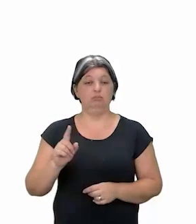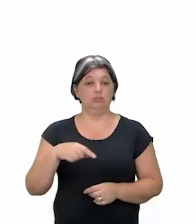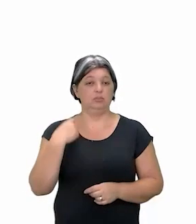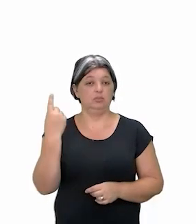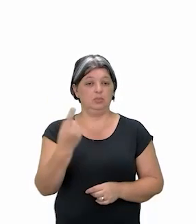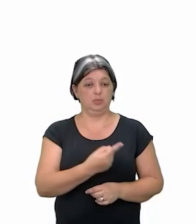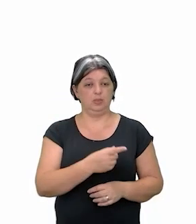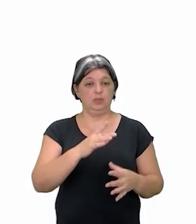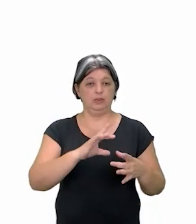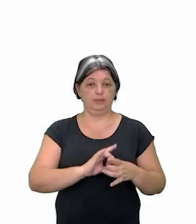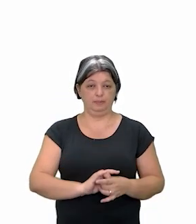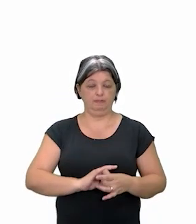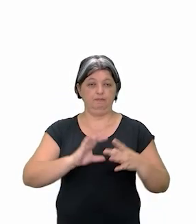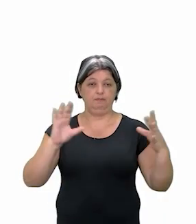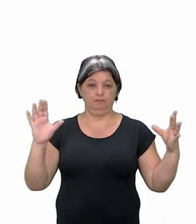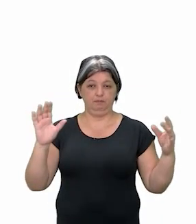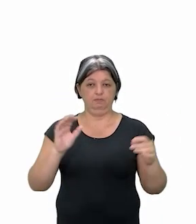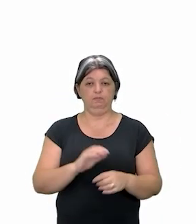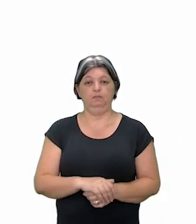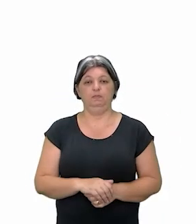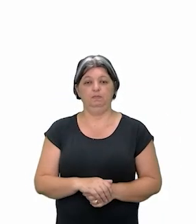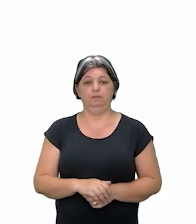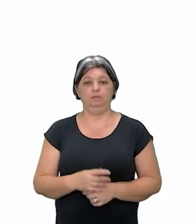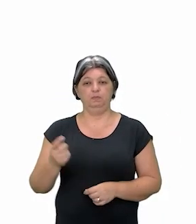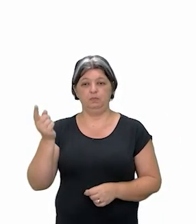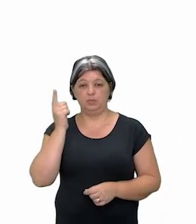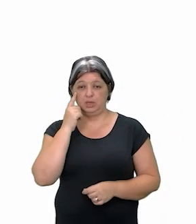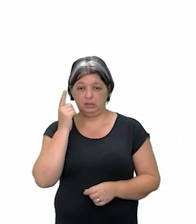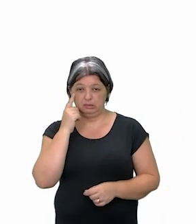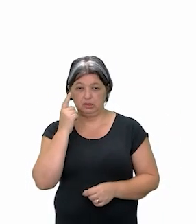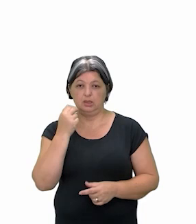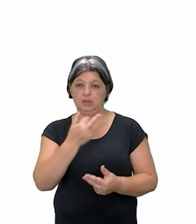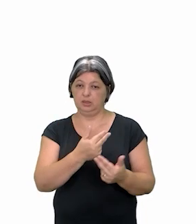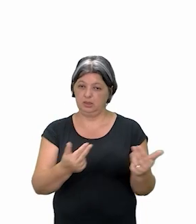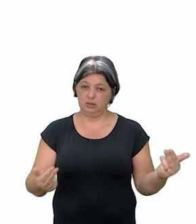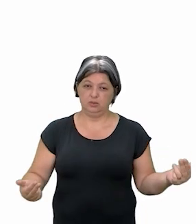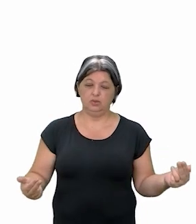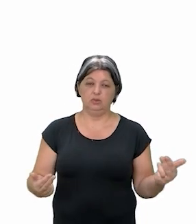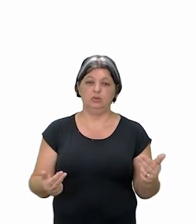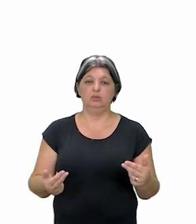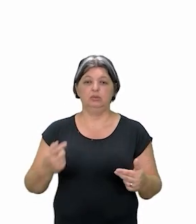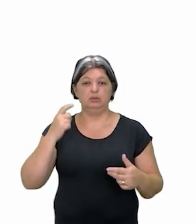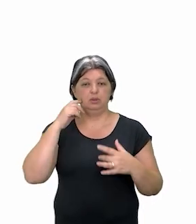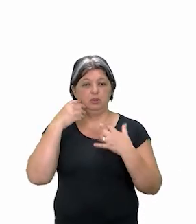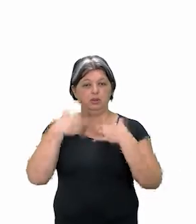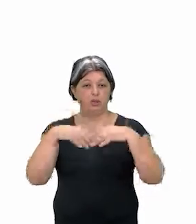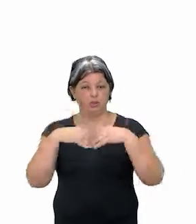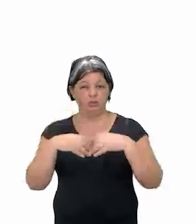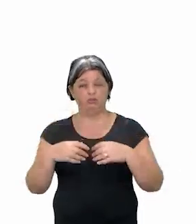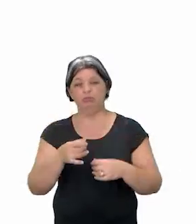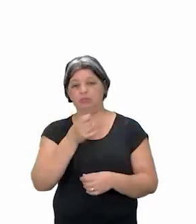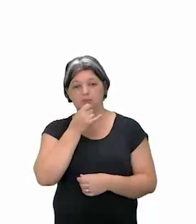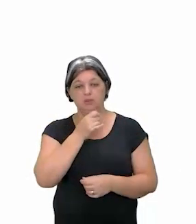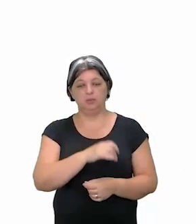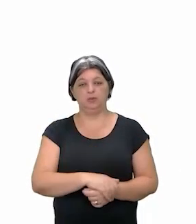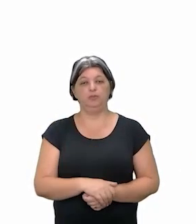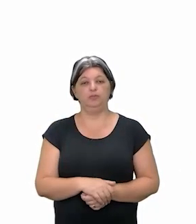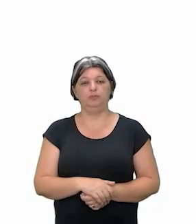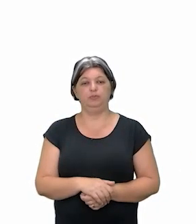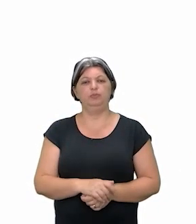permite aos estudantes de pensar em questões, e refletir em questões, por exemplo, o